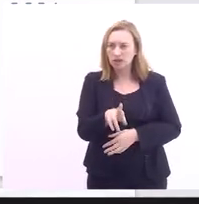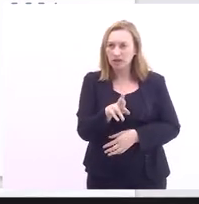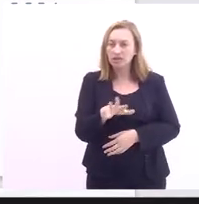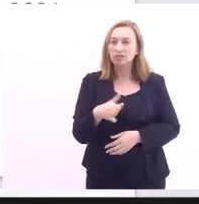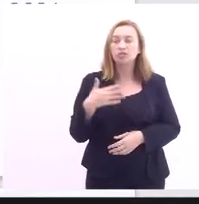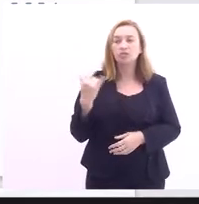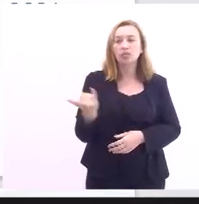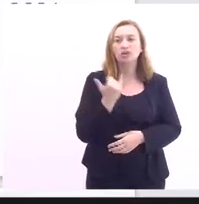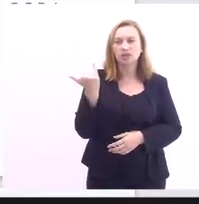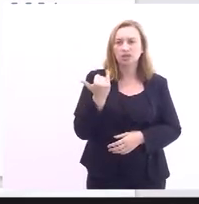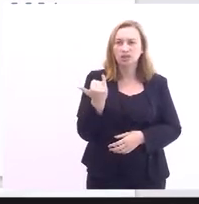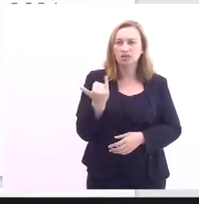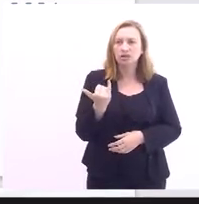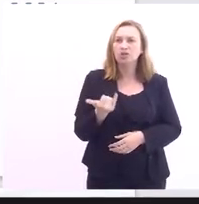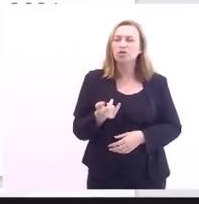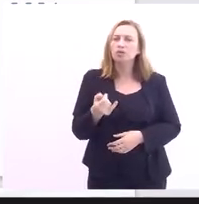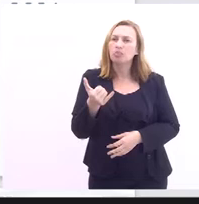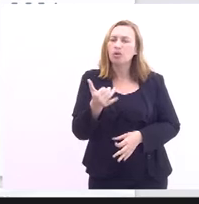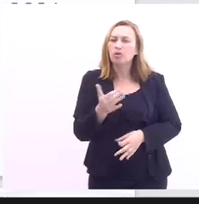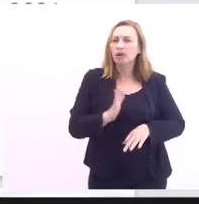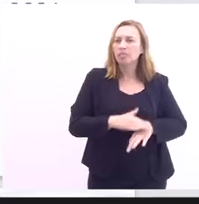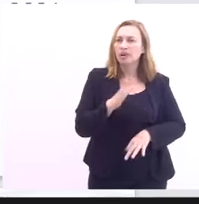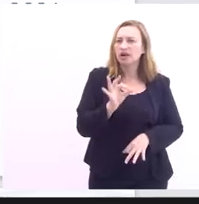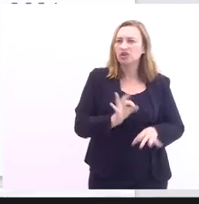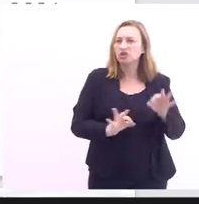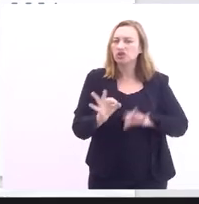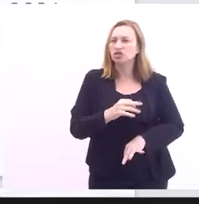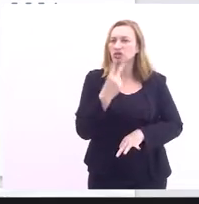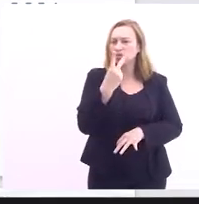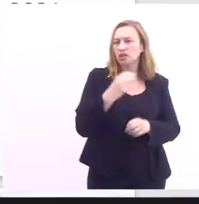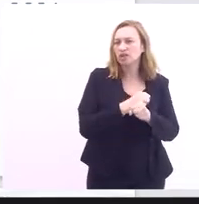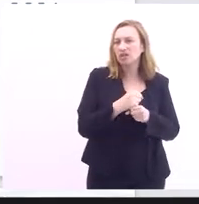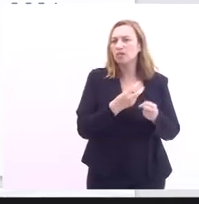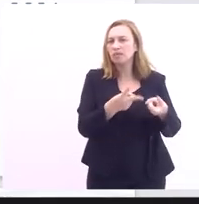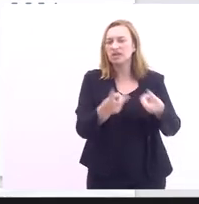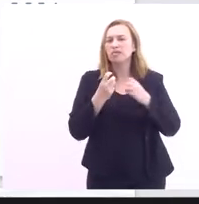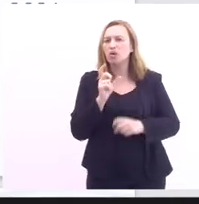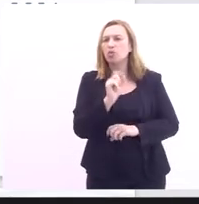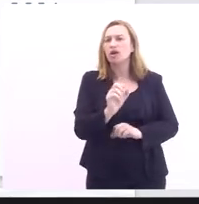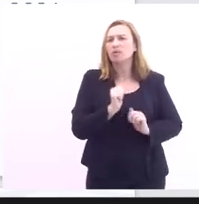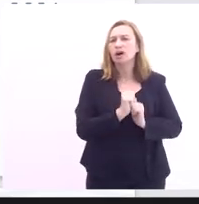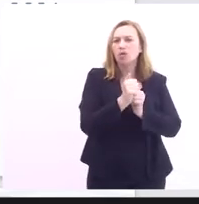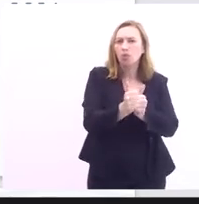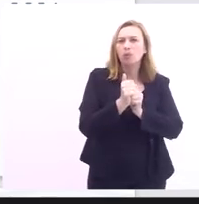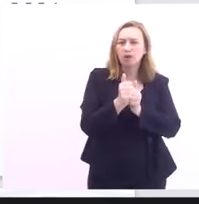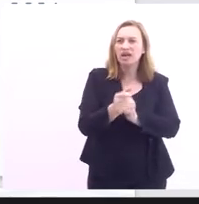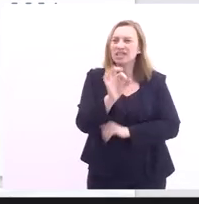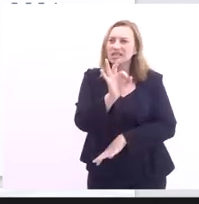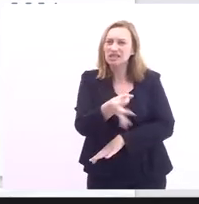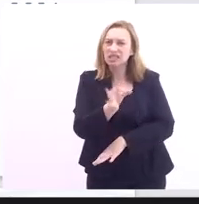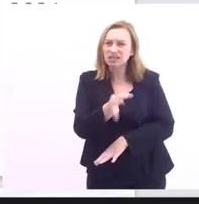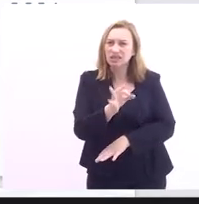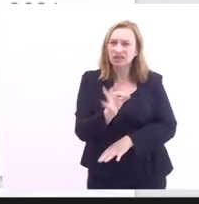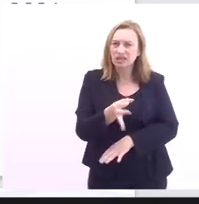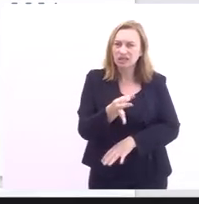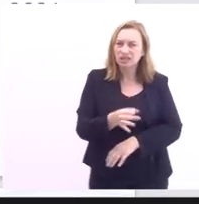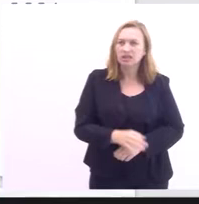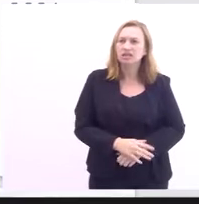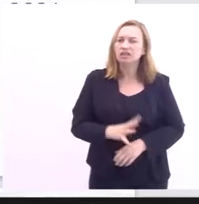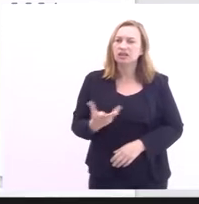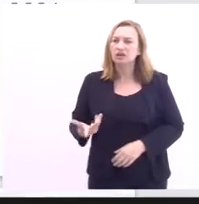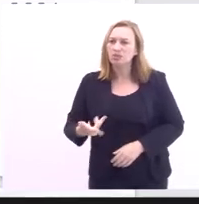Os planos eram de um período um pouco maior, de 2 anos, mas a gente percebeu que, para a gente acompanhar de forma mais